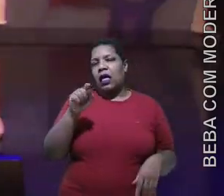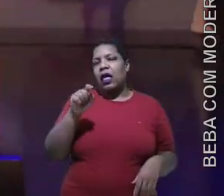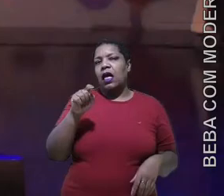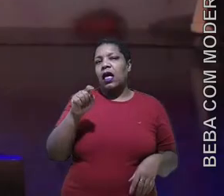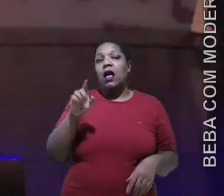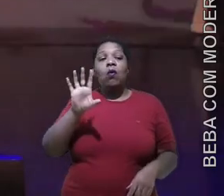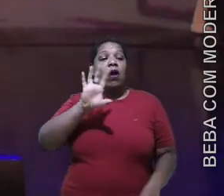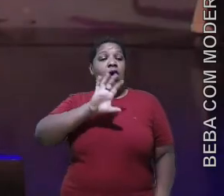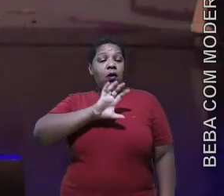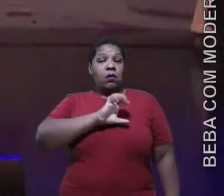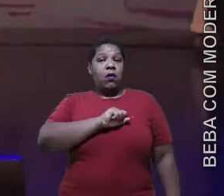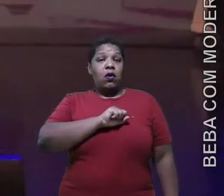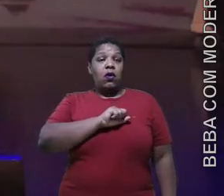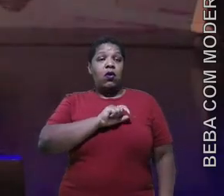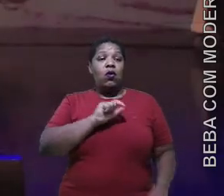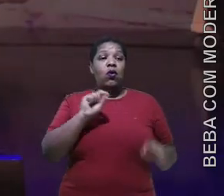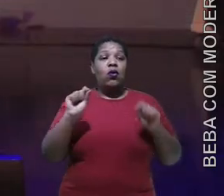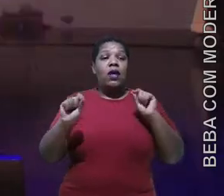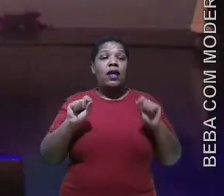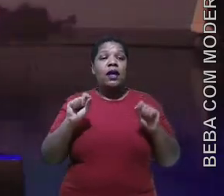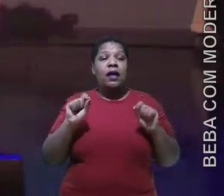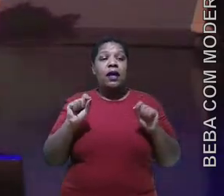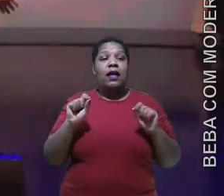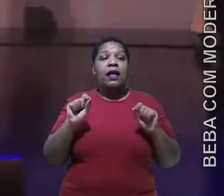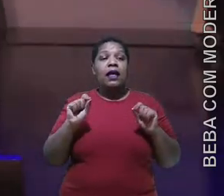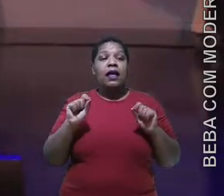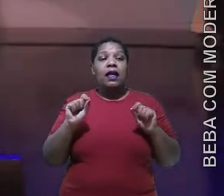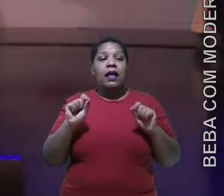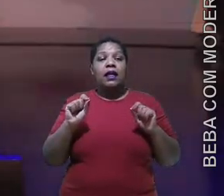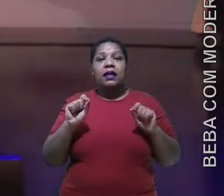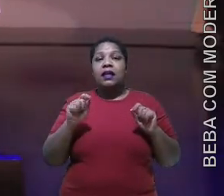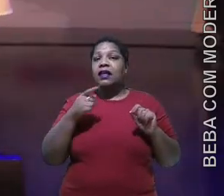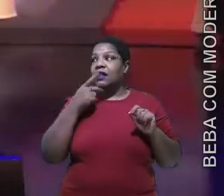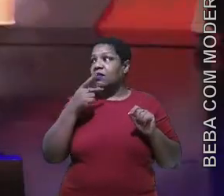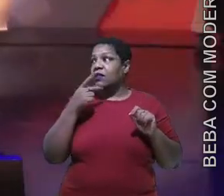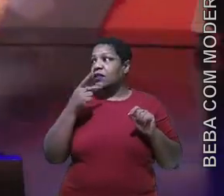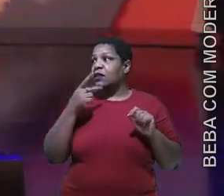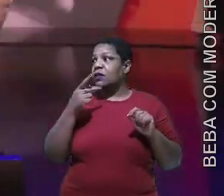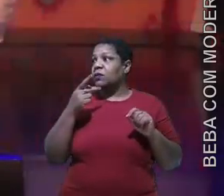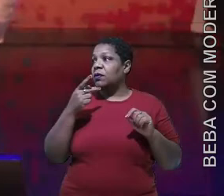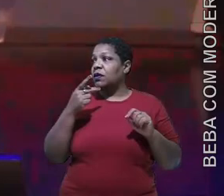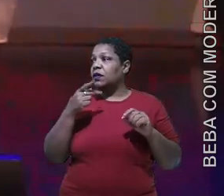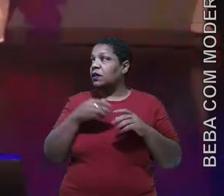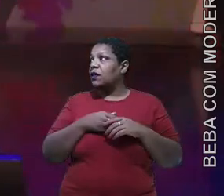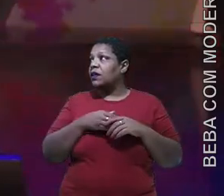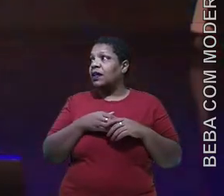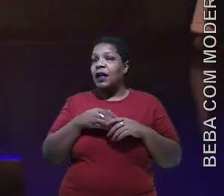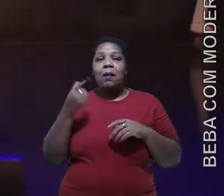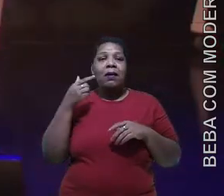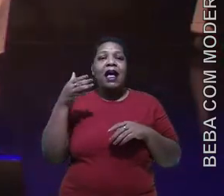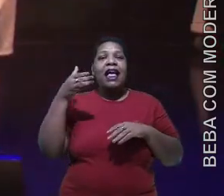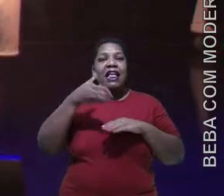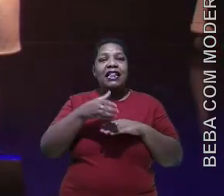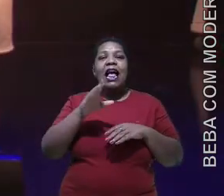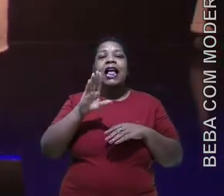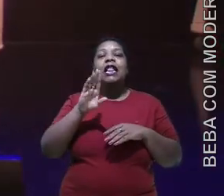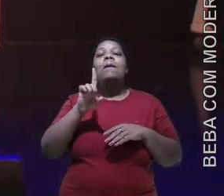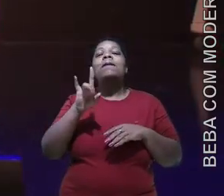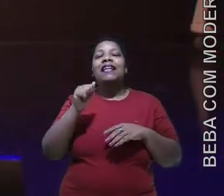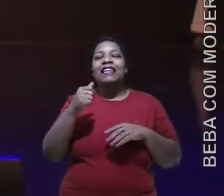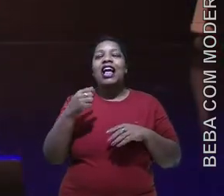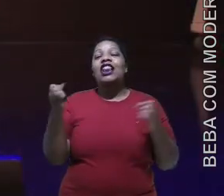distanciamento Então queria fazer umas perguntinhas para vocês né para gente responder a galera tá tudo mais então depois desse show